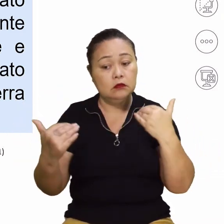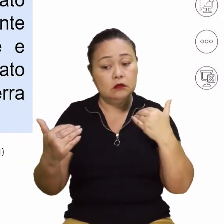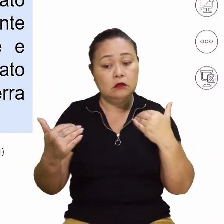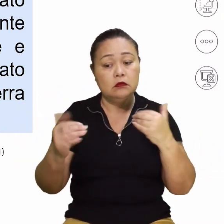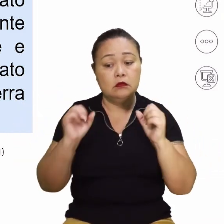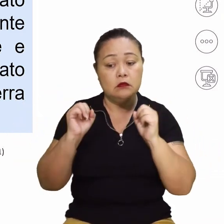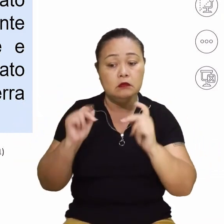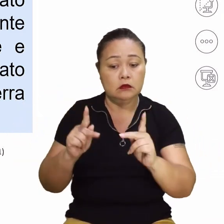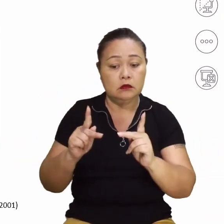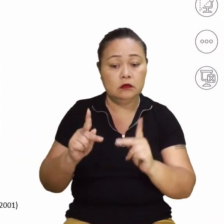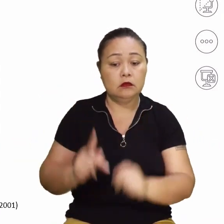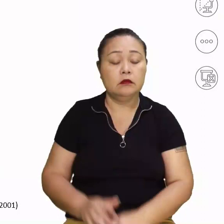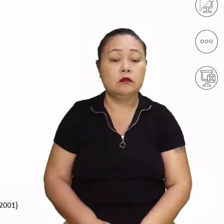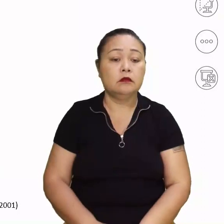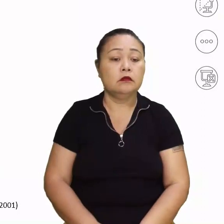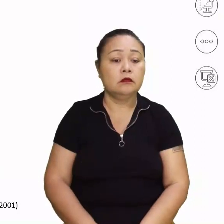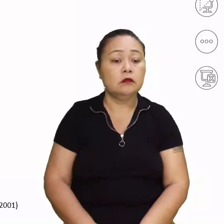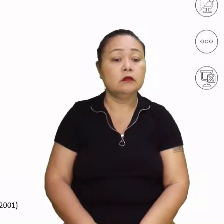lá ok